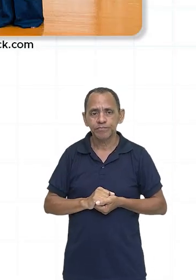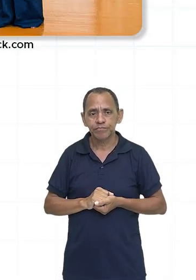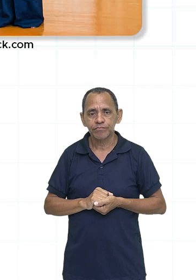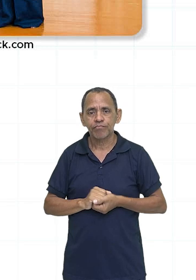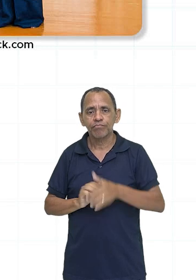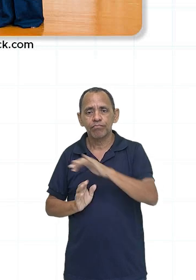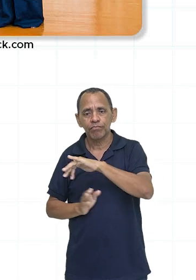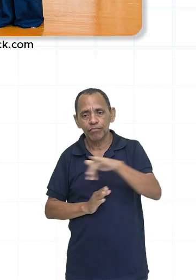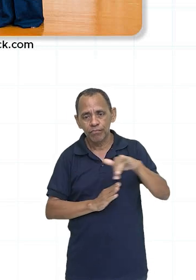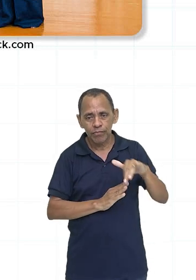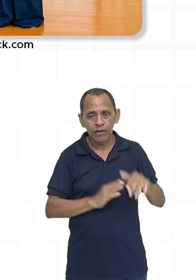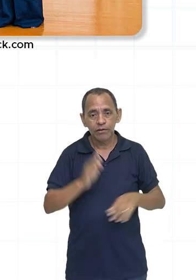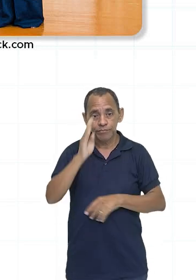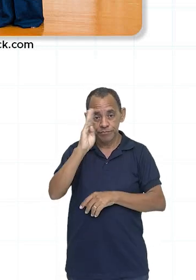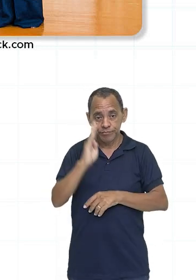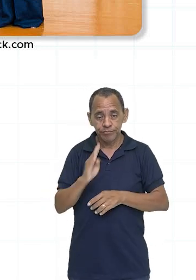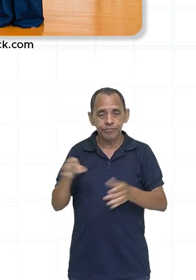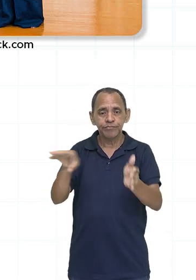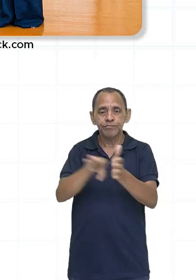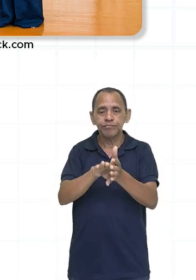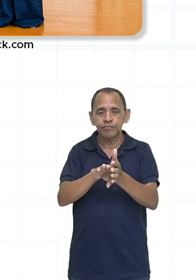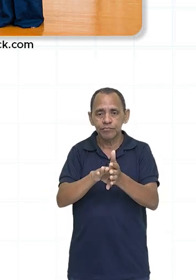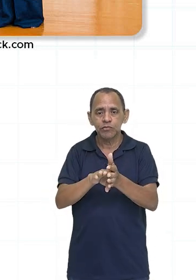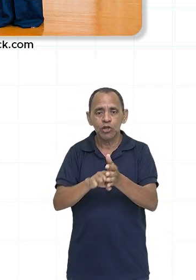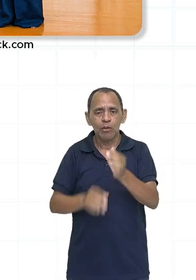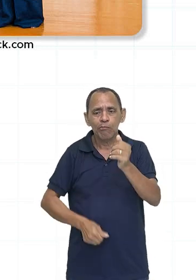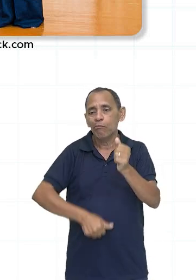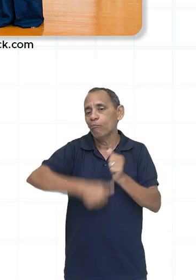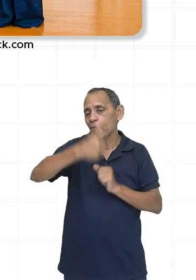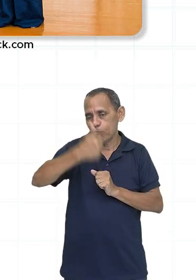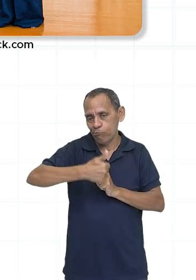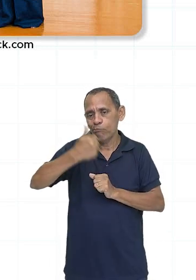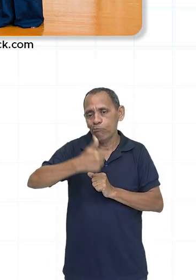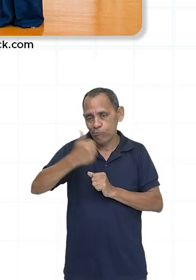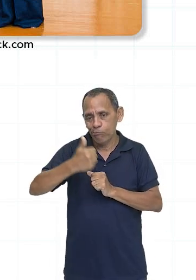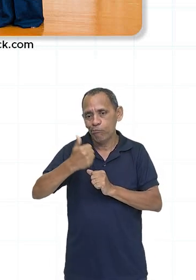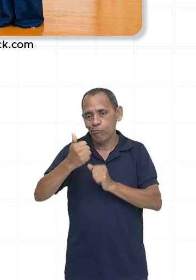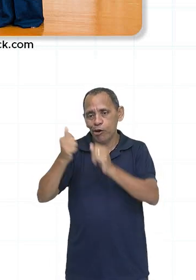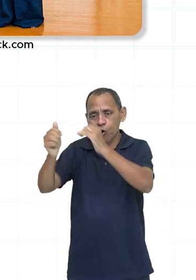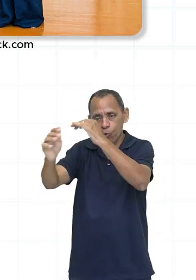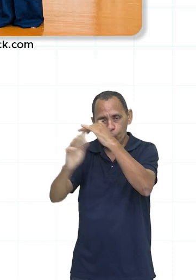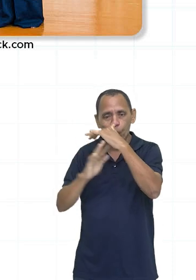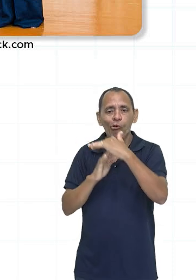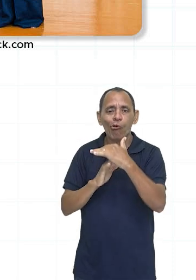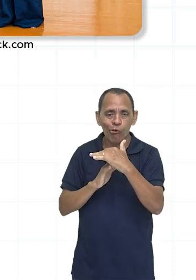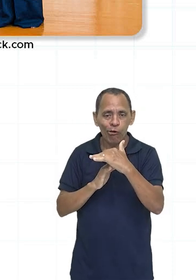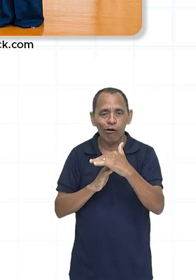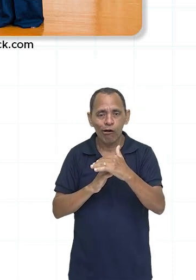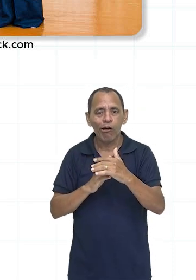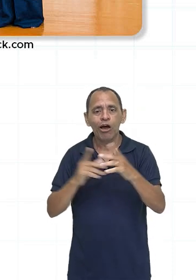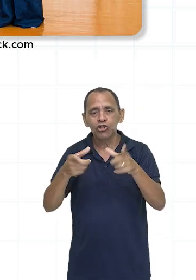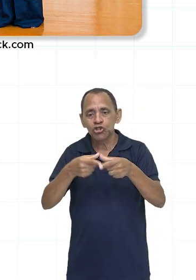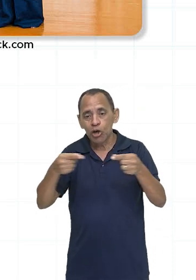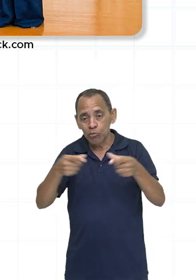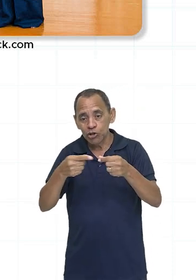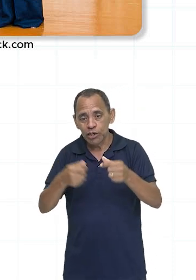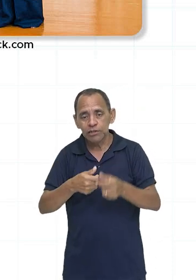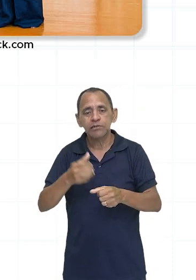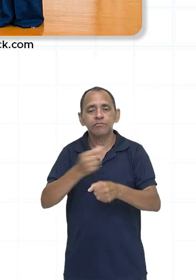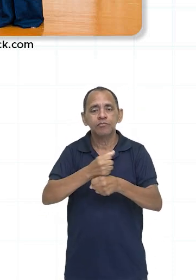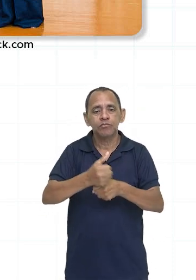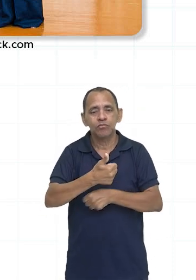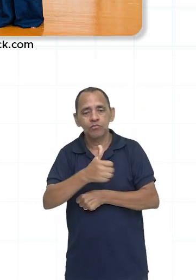No Brasil, o Kendo chegou com os primeiros imigrantes japoneses em 1908.